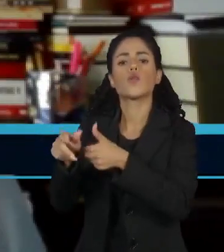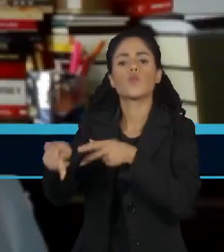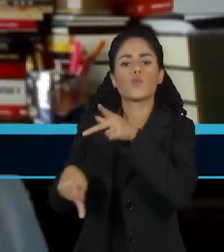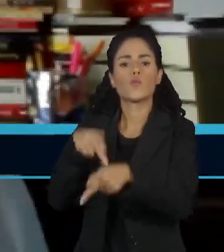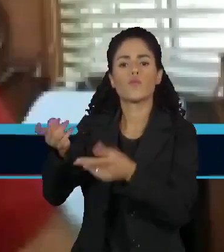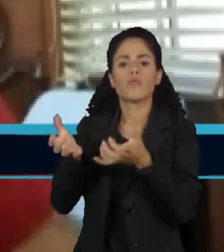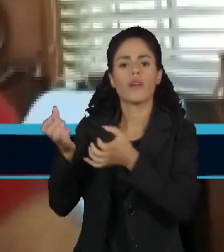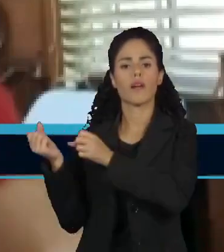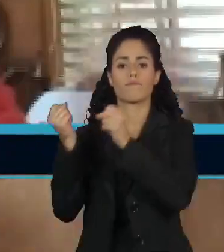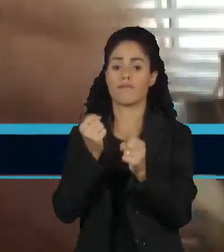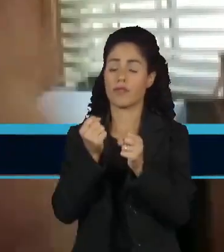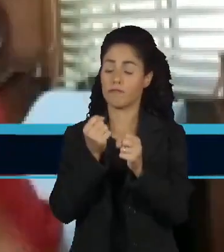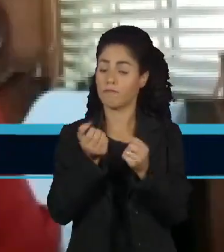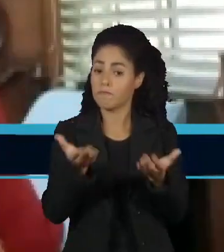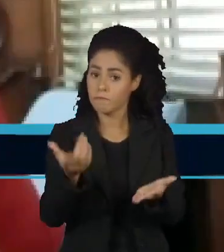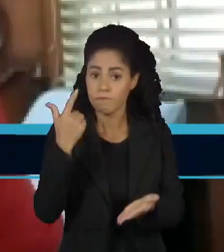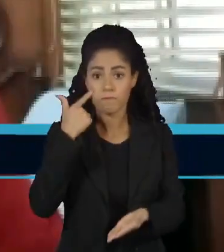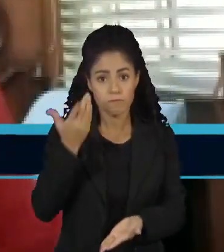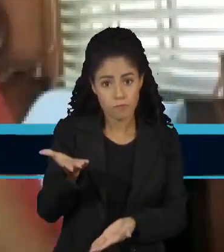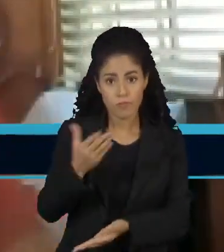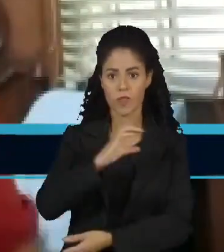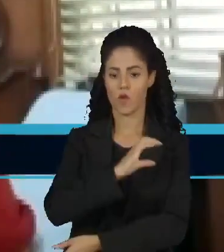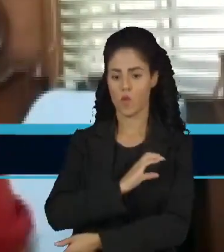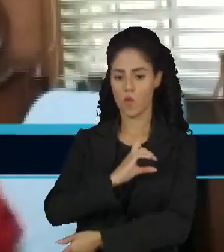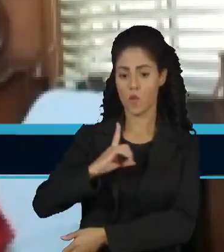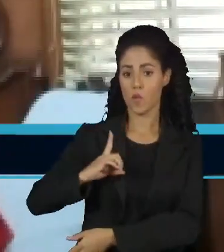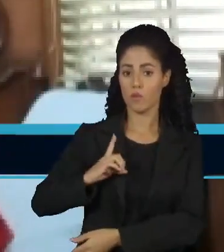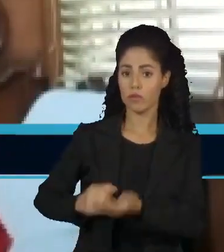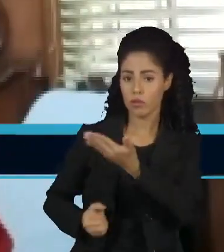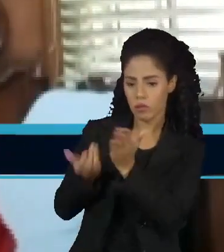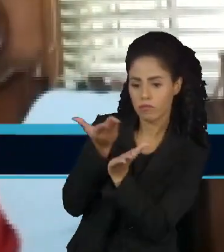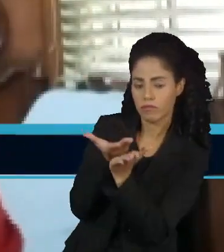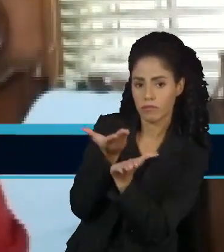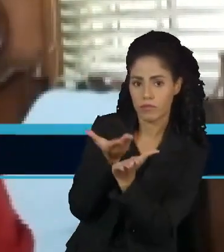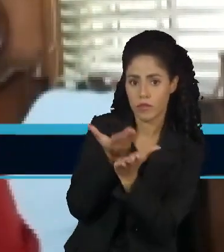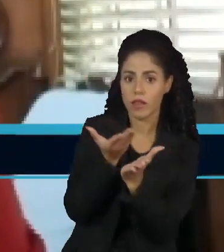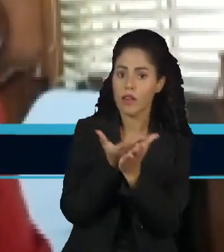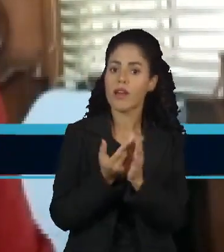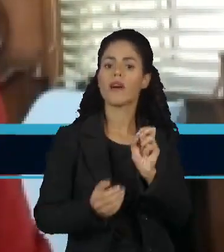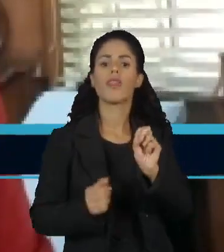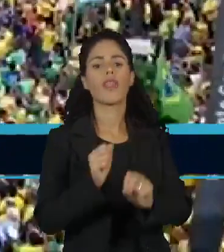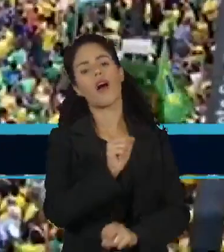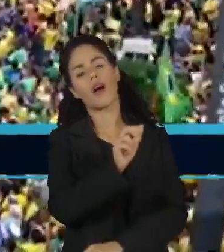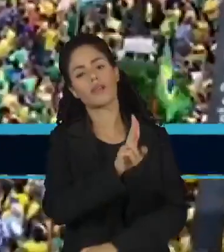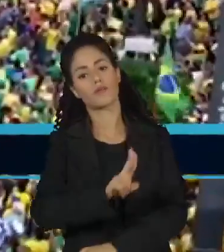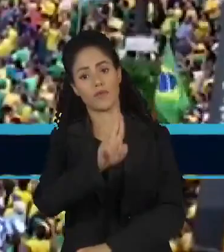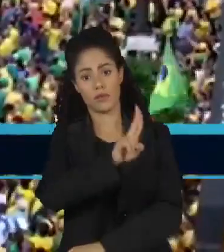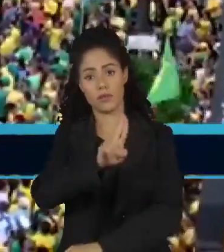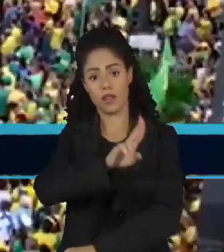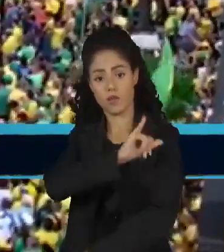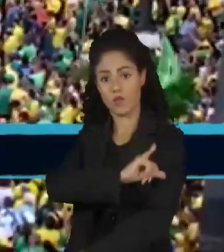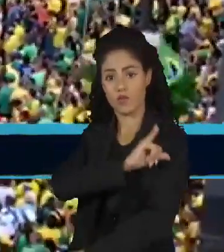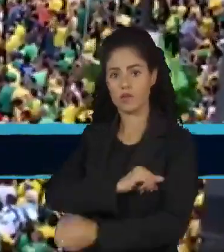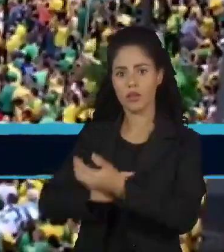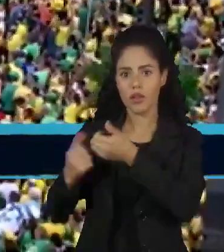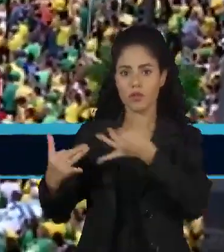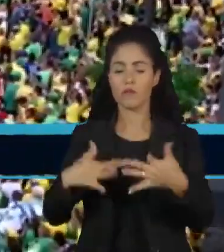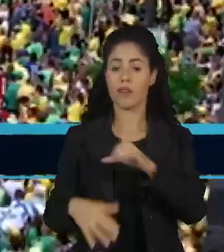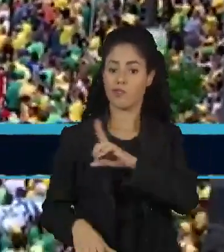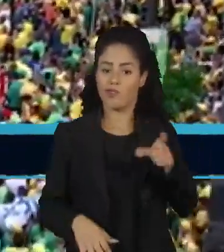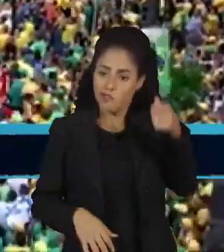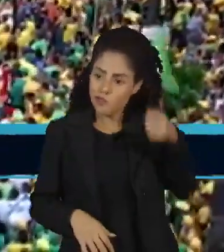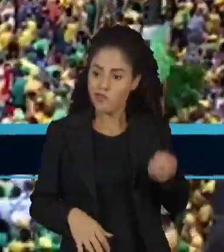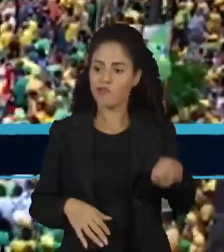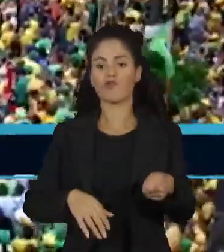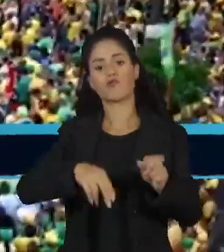chegar ao poder. Para o coordenador do Núcleo de Estudos Judaicos da Universidade Federal do Rio de Janeiro, a extrema-direita se apropriou de símbolos de